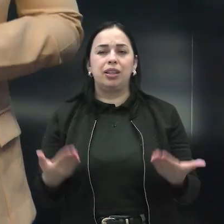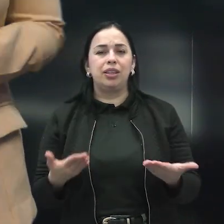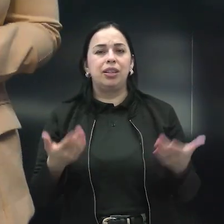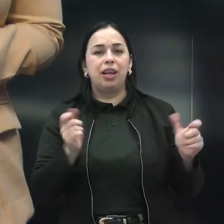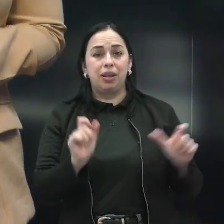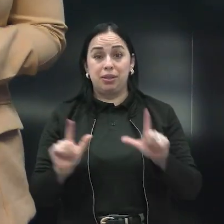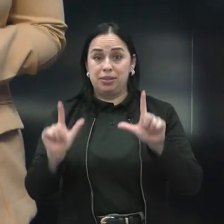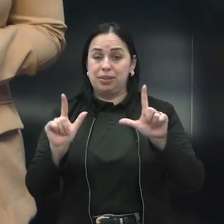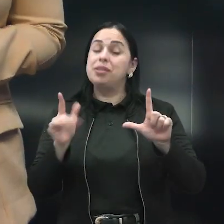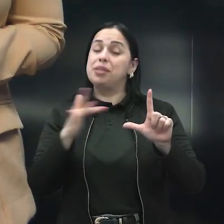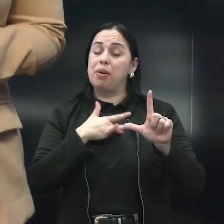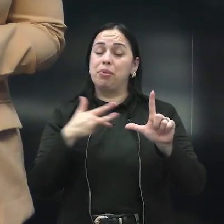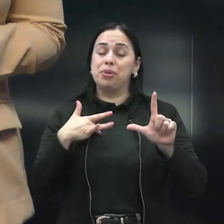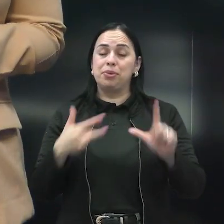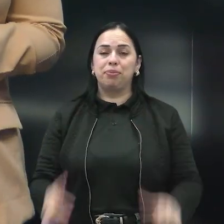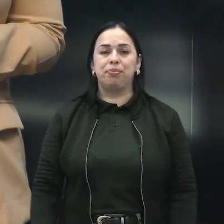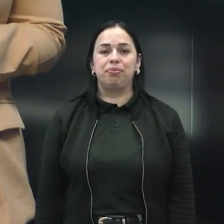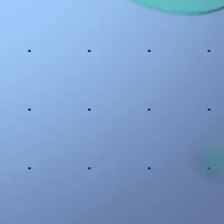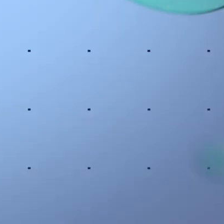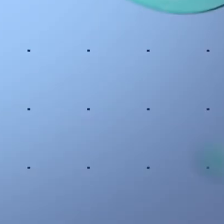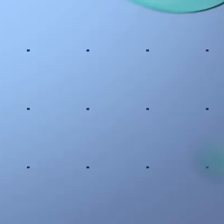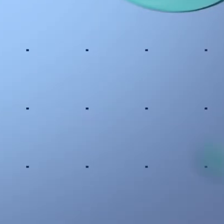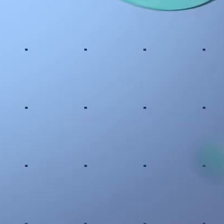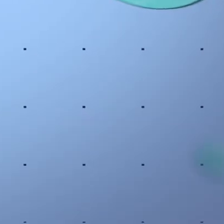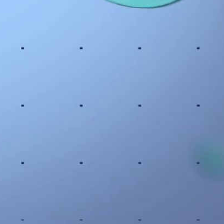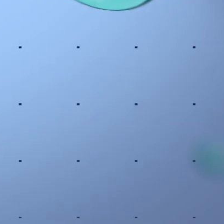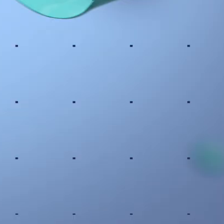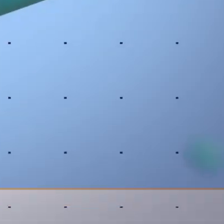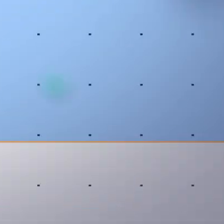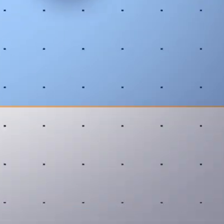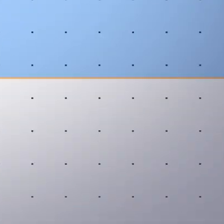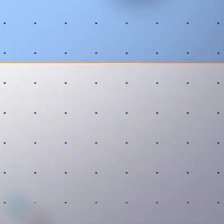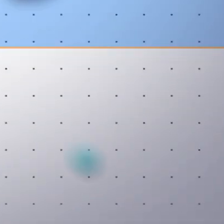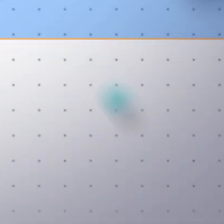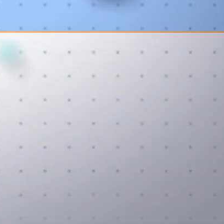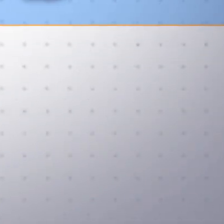É o quadro Pílulas de Saúde.